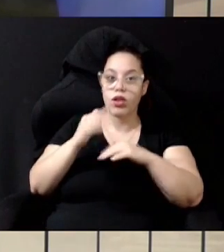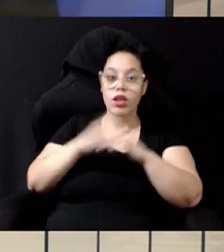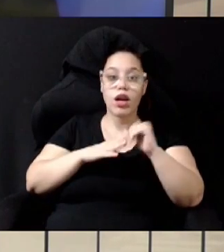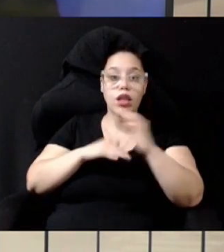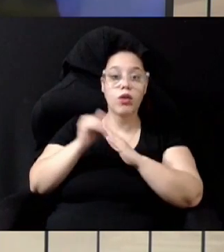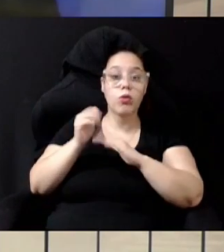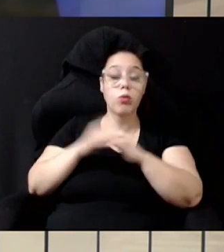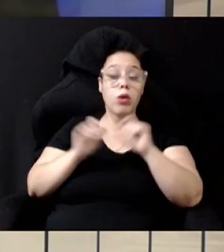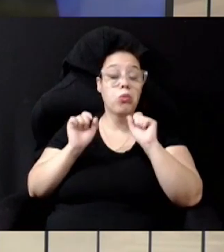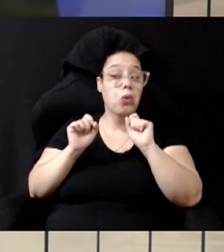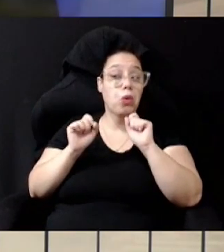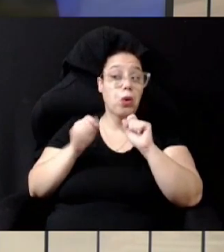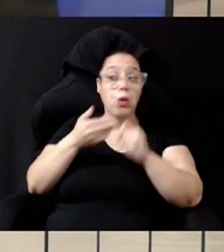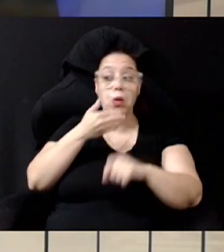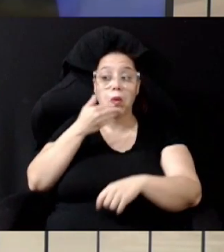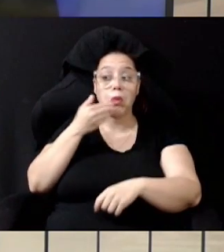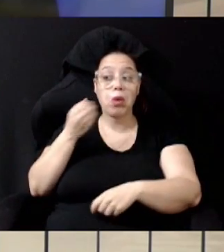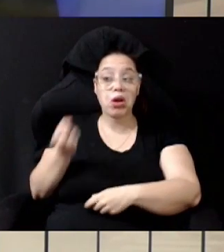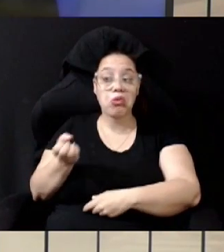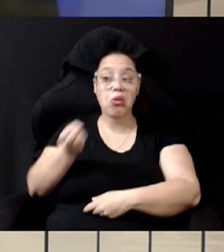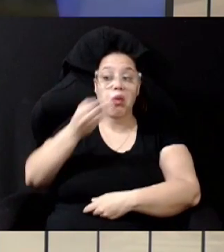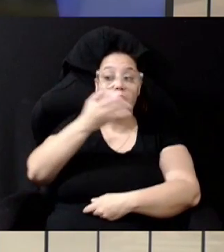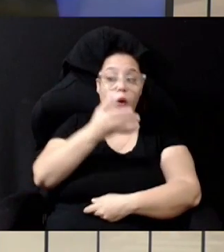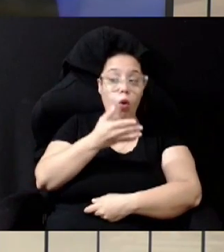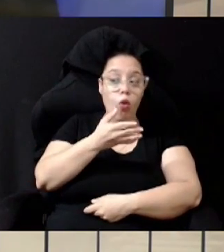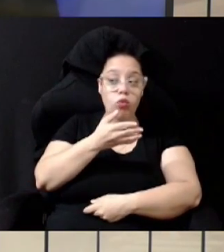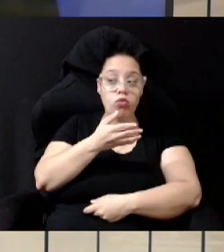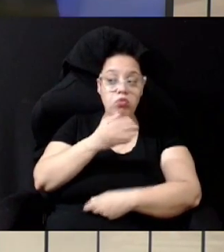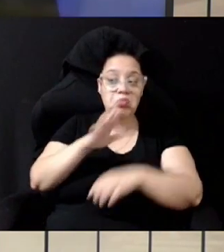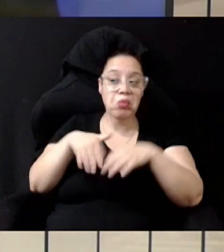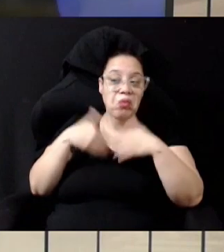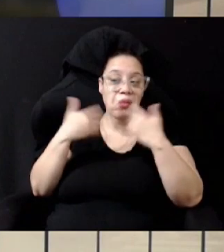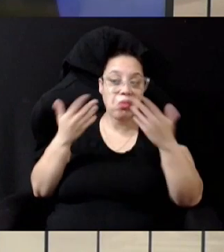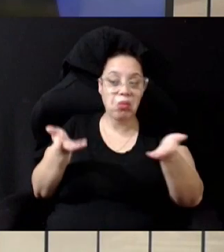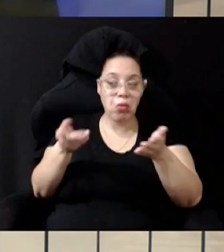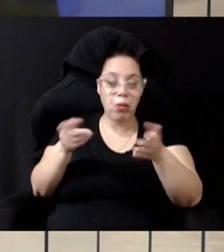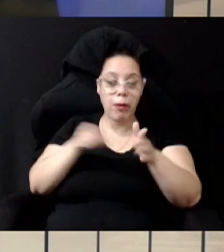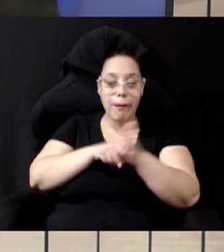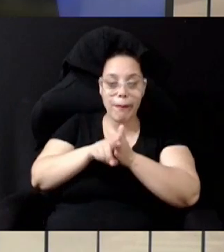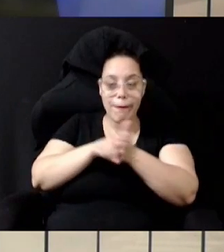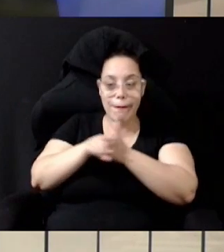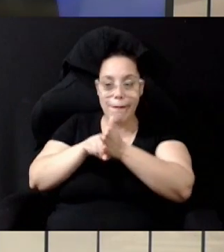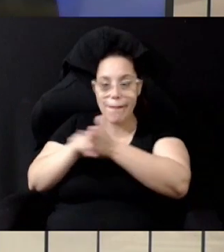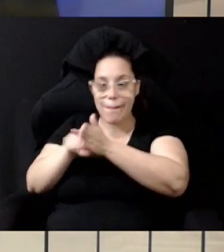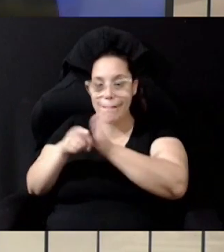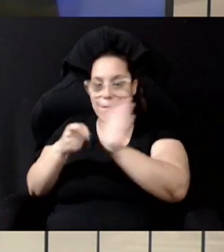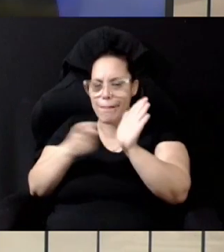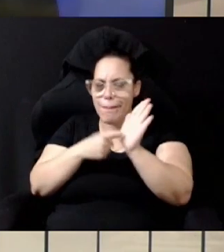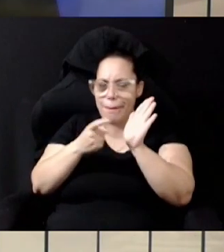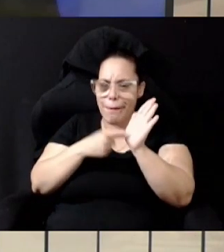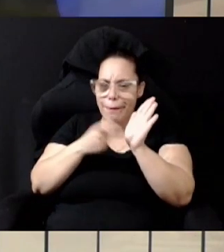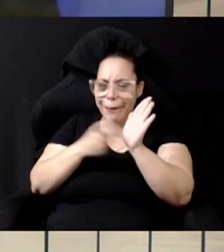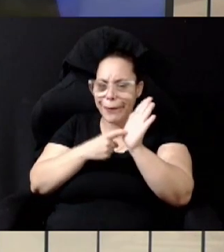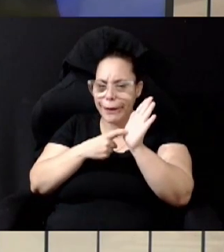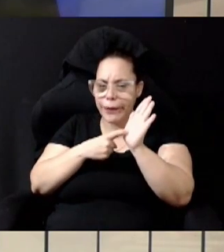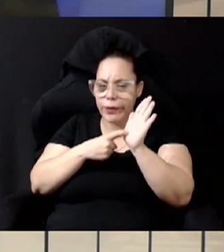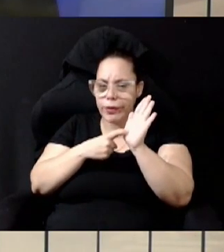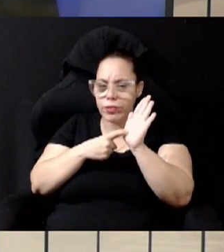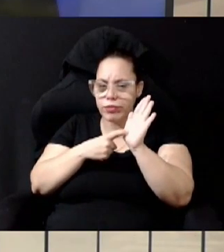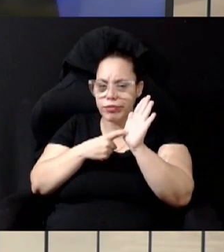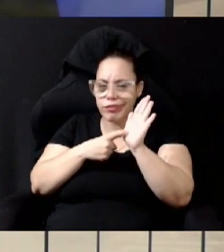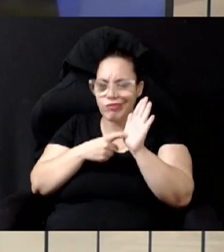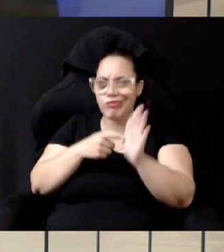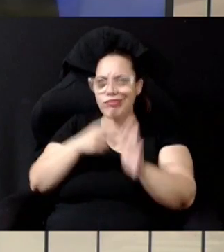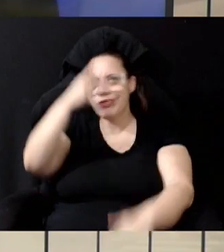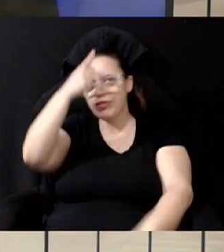mais moderno? O que as pesquisas estão apontando para as pessoas que estão tratando o